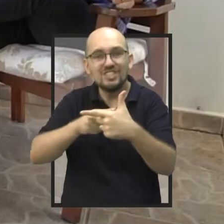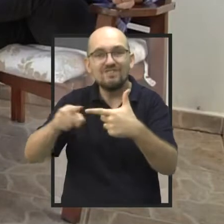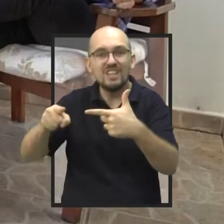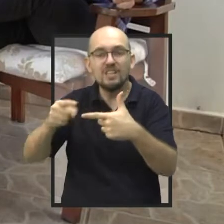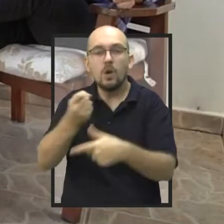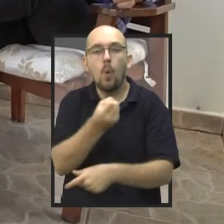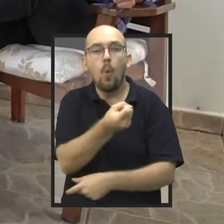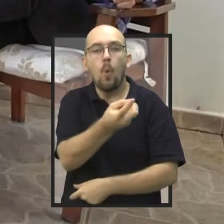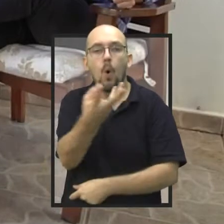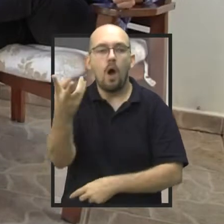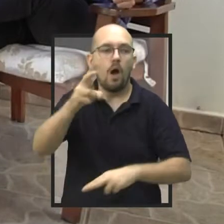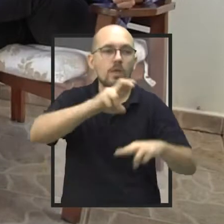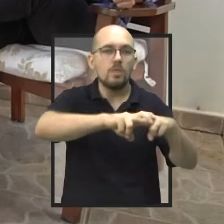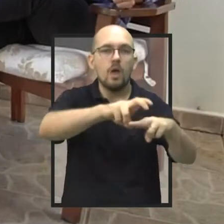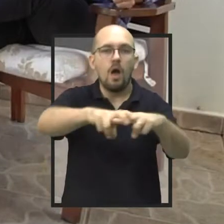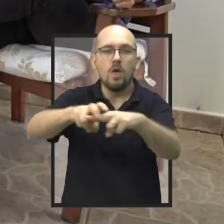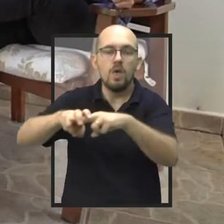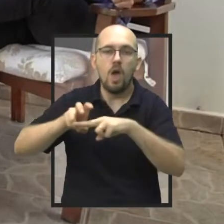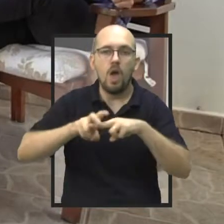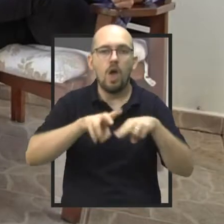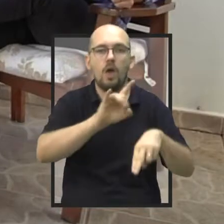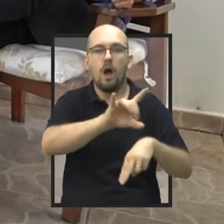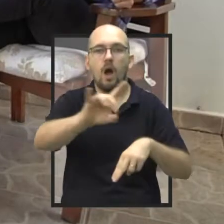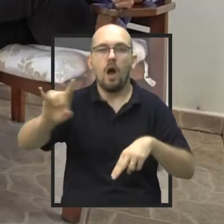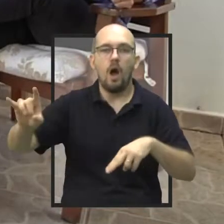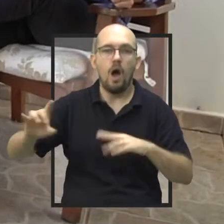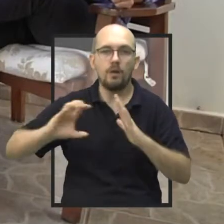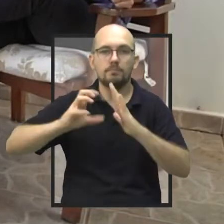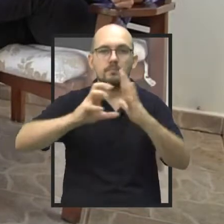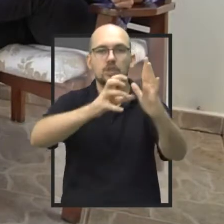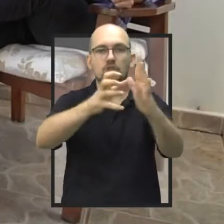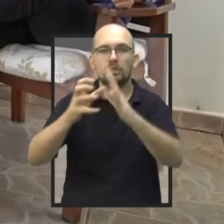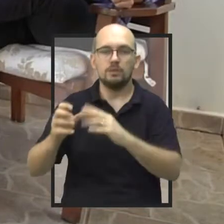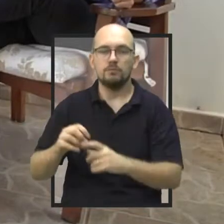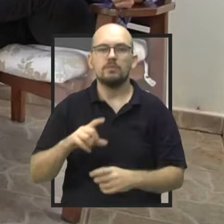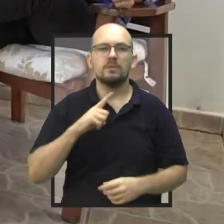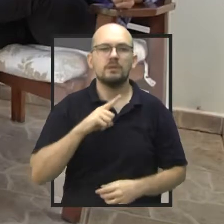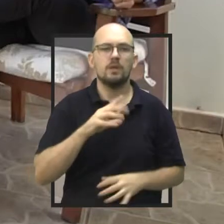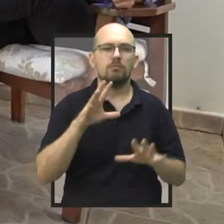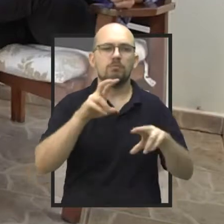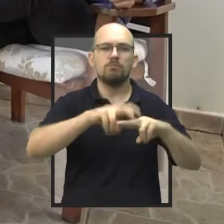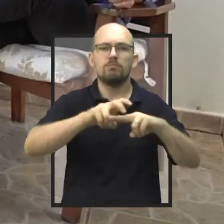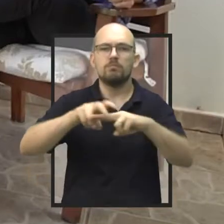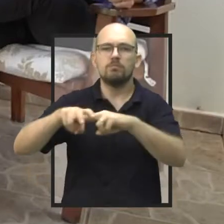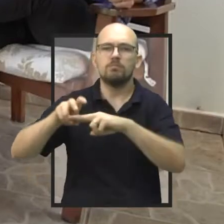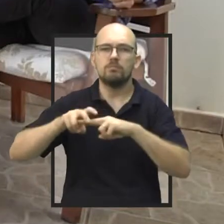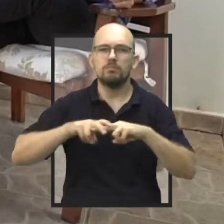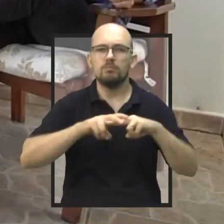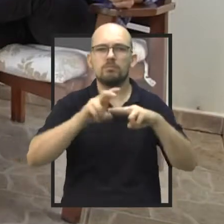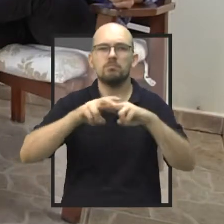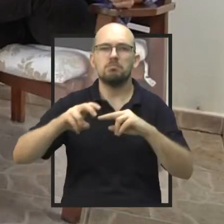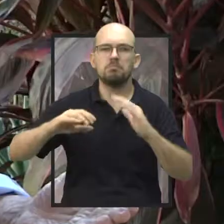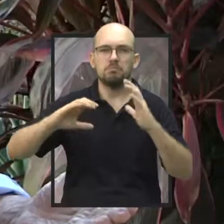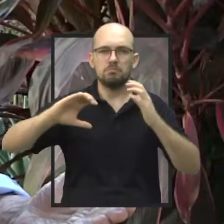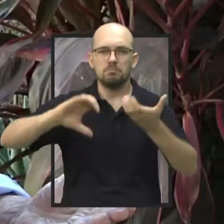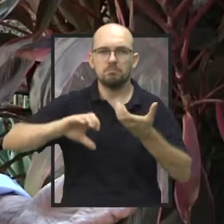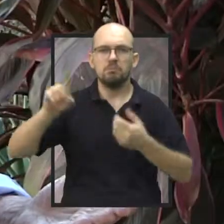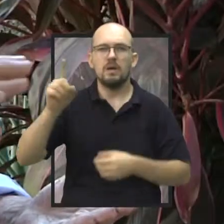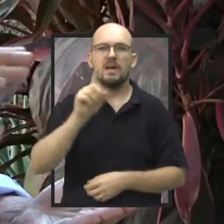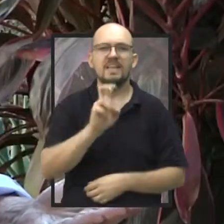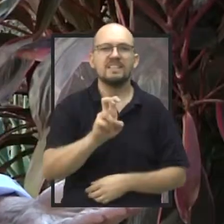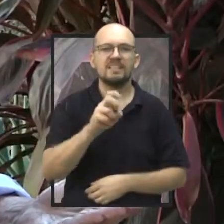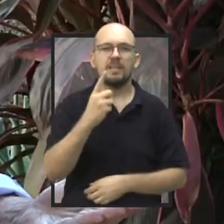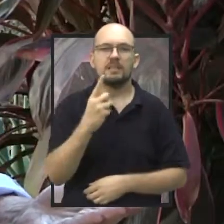de cadeiras a serem preenchidas. Nós estamos falando da área federal, são 513 cadeiras hoje no federal.